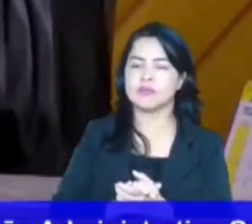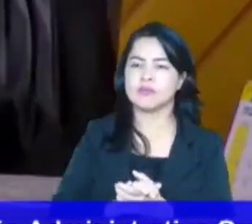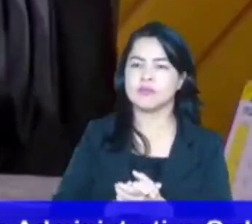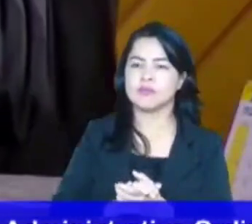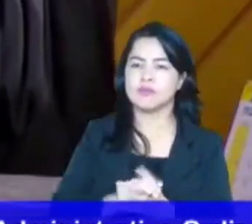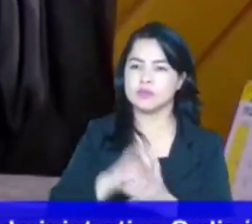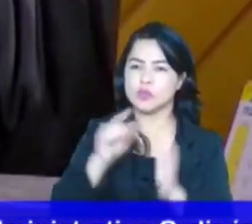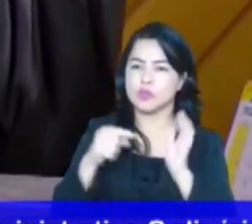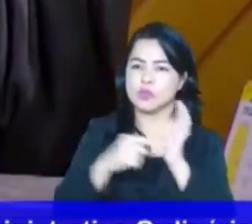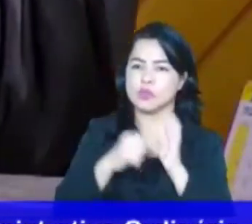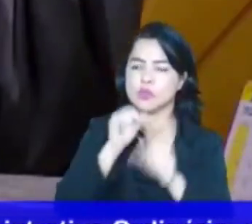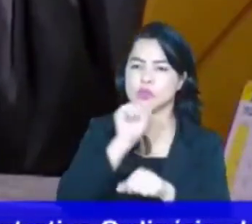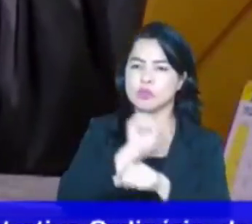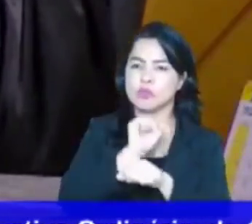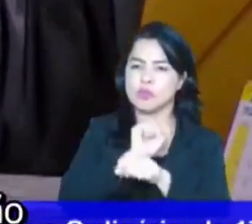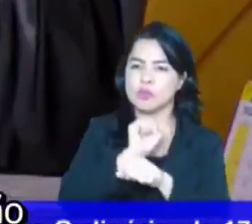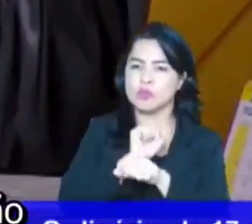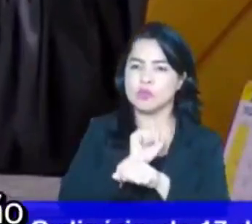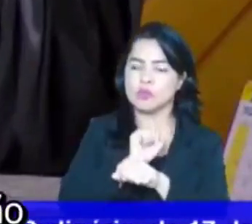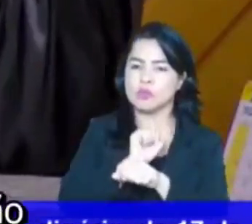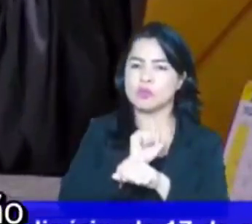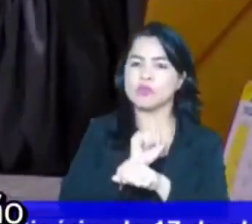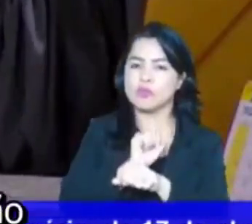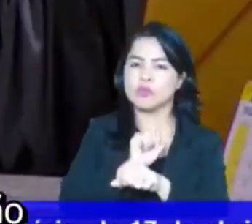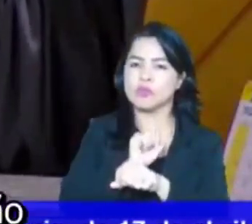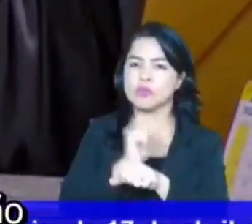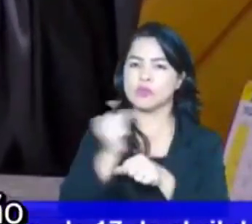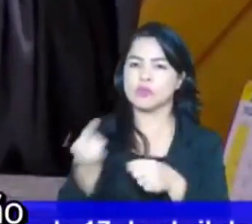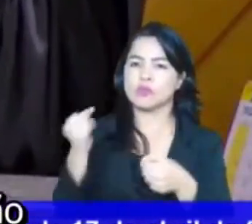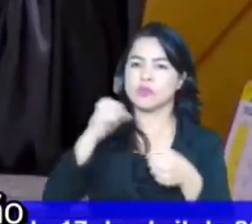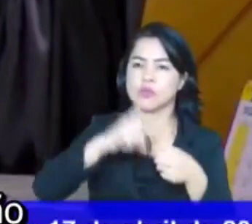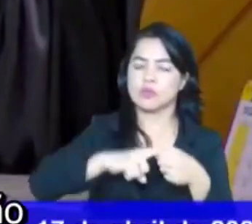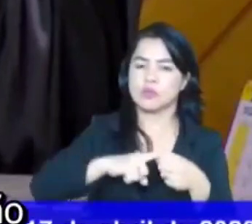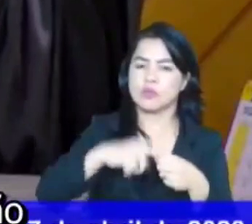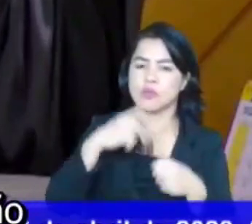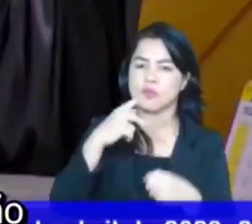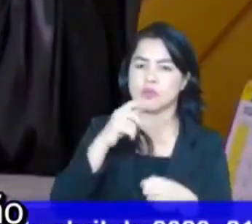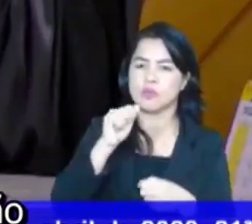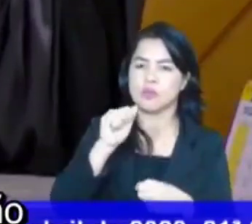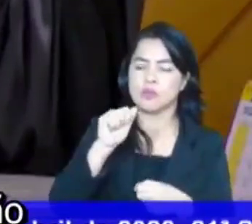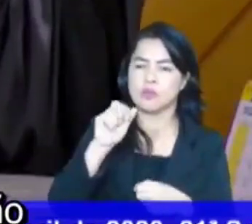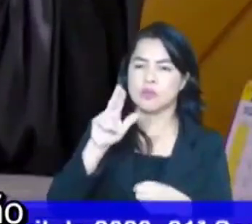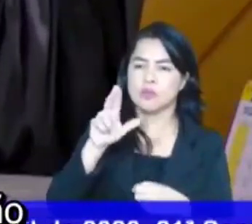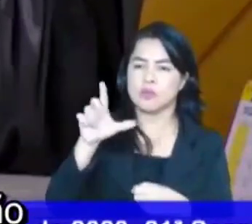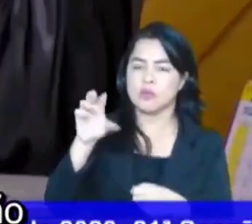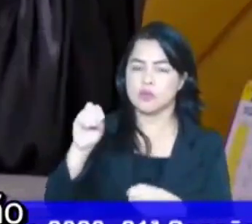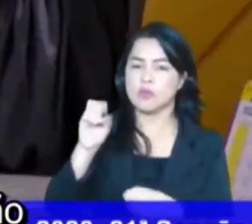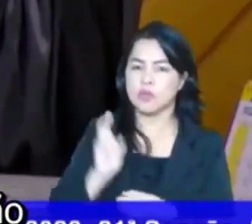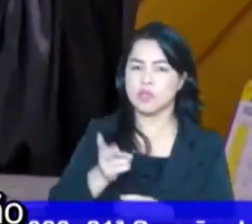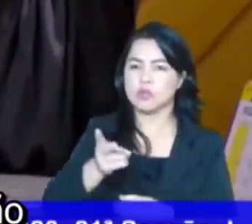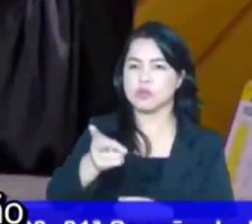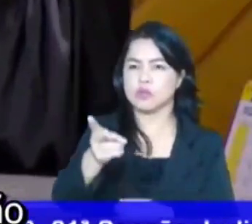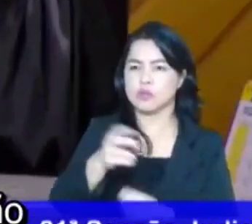O processo aguarda o retorno do juiz Paulo Madeira para a continuação.